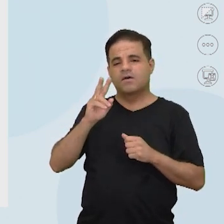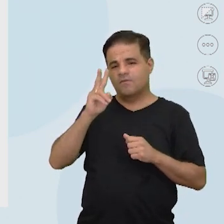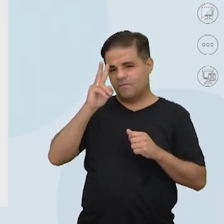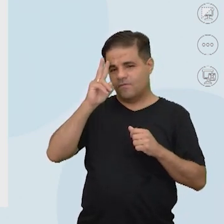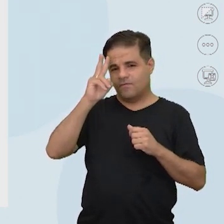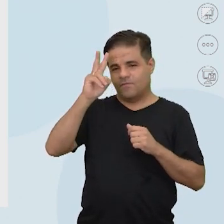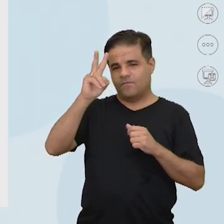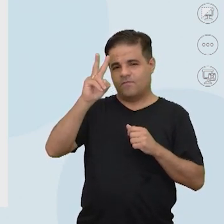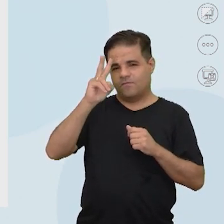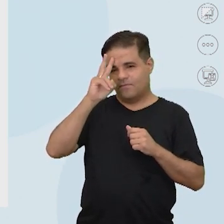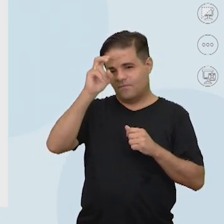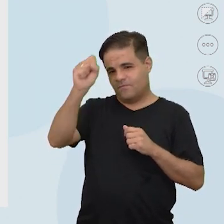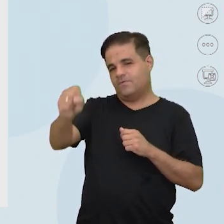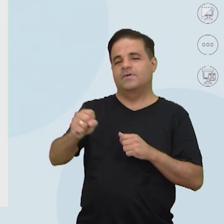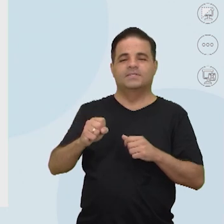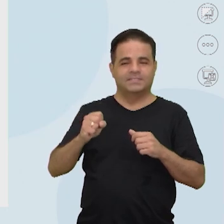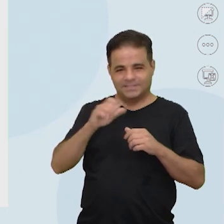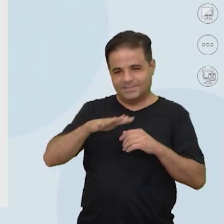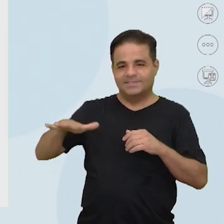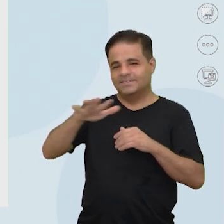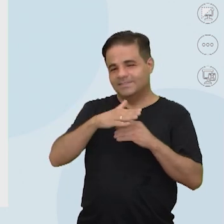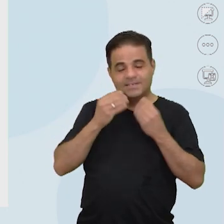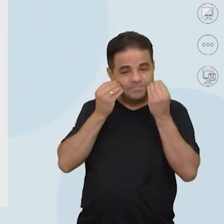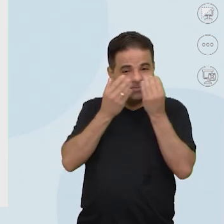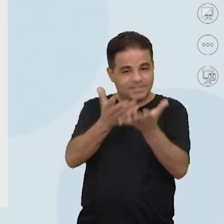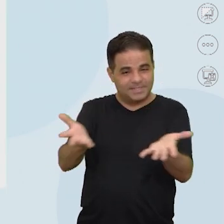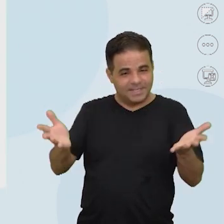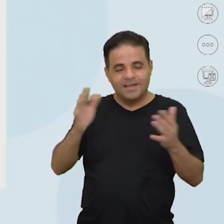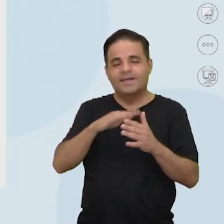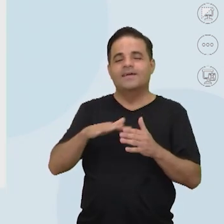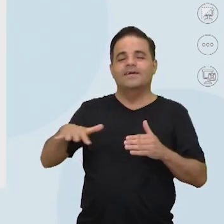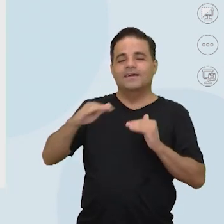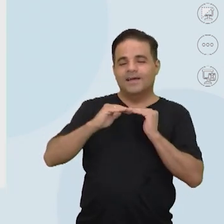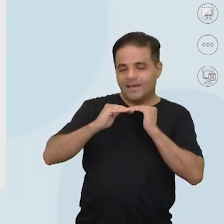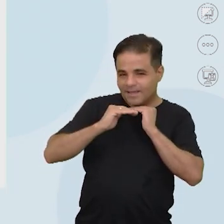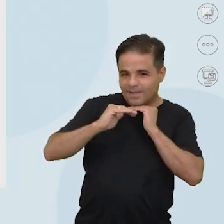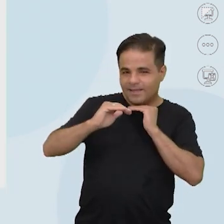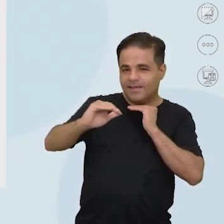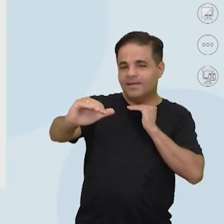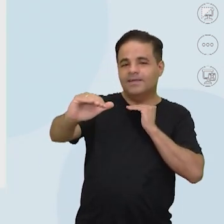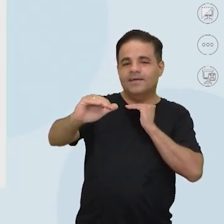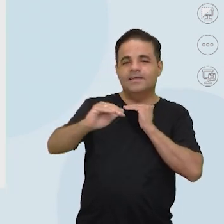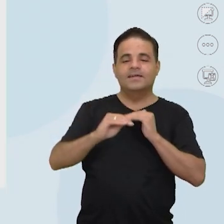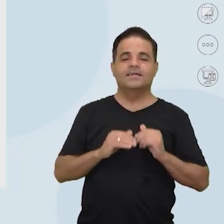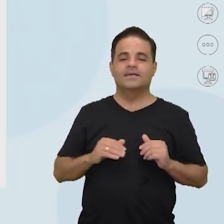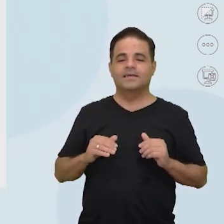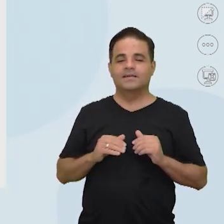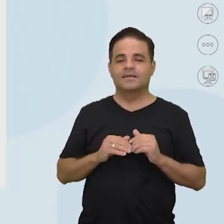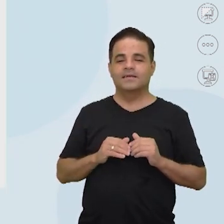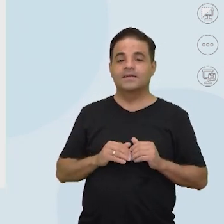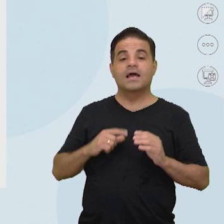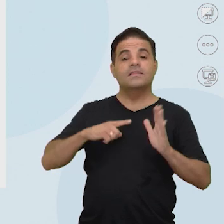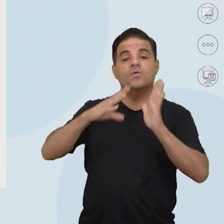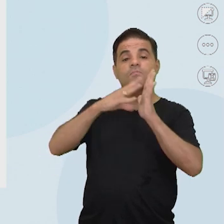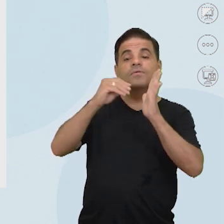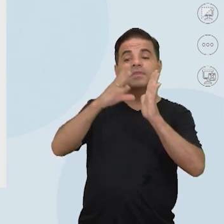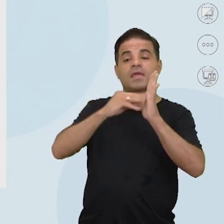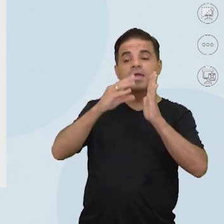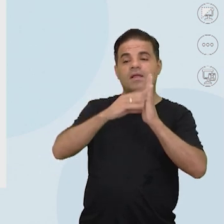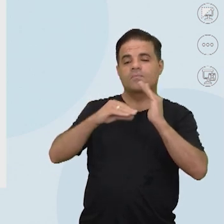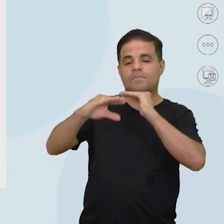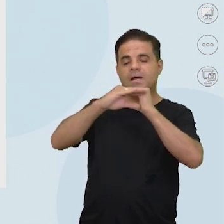nunca chegamos a calcular, só para mostrar para vocês a questão da estabilidade do núcleo. E aí você tem um modelo padrão,